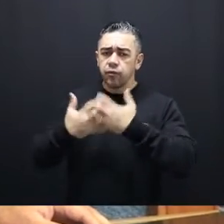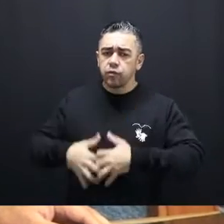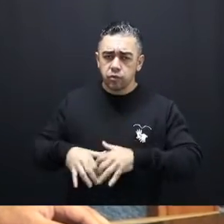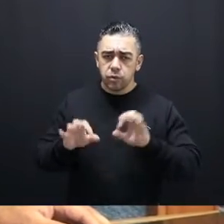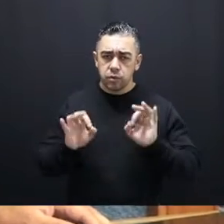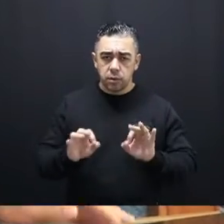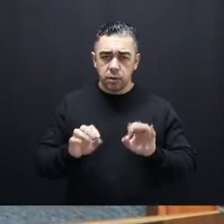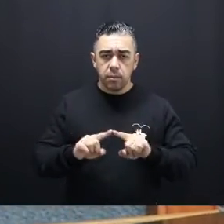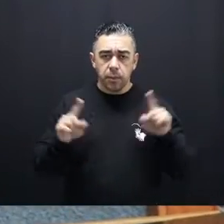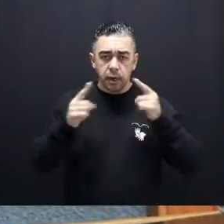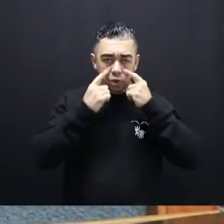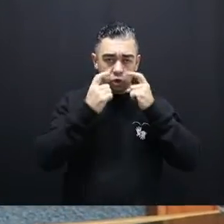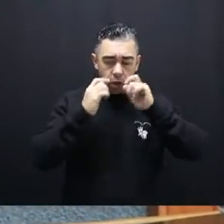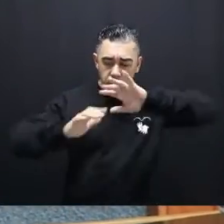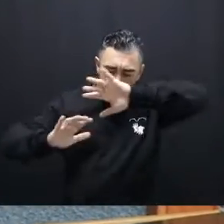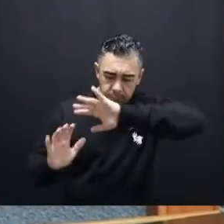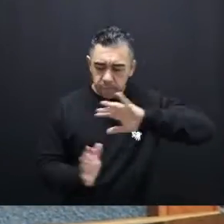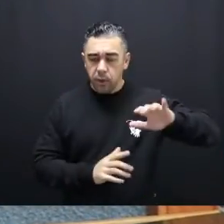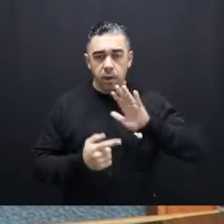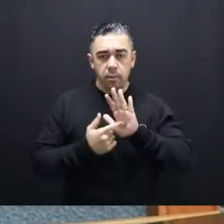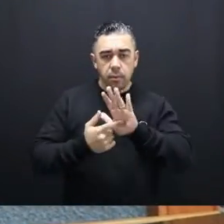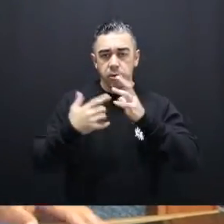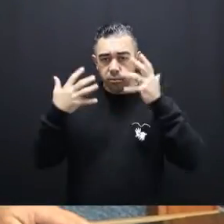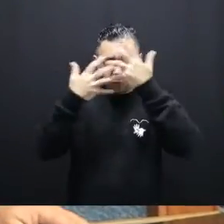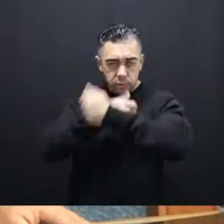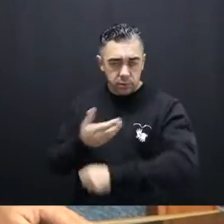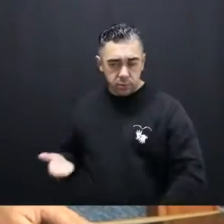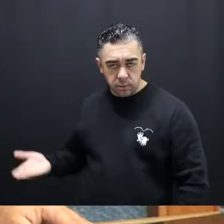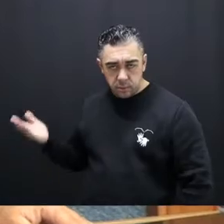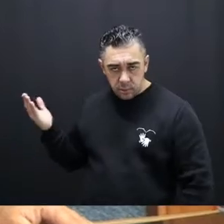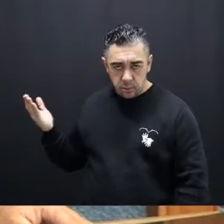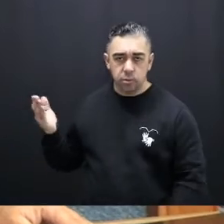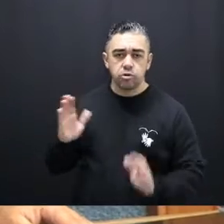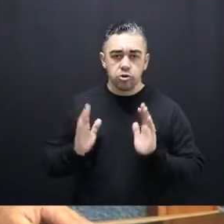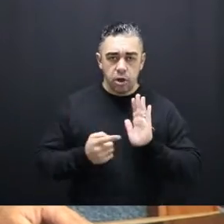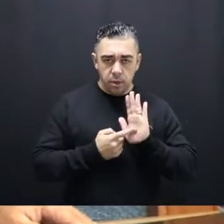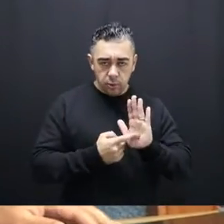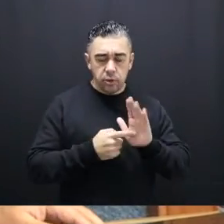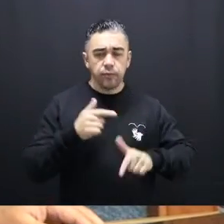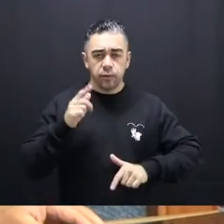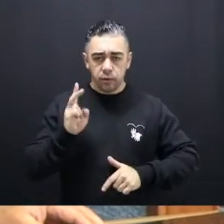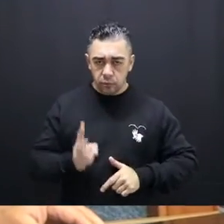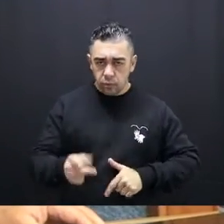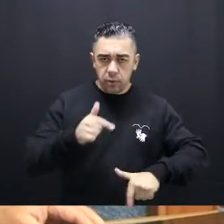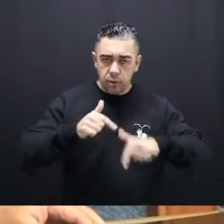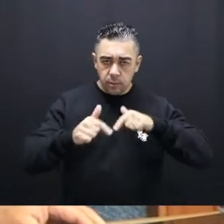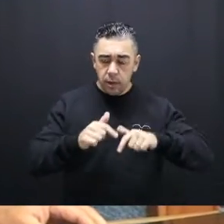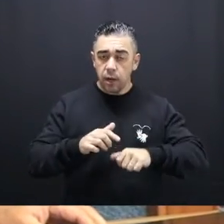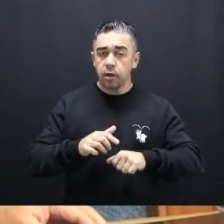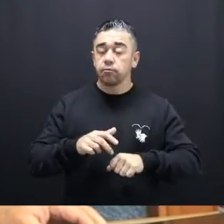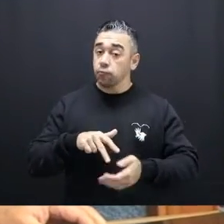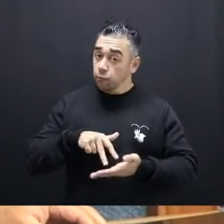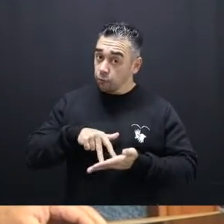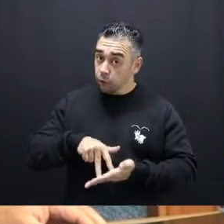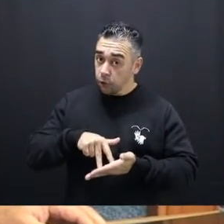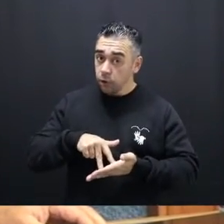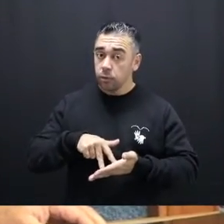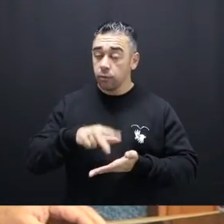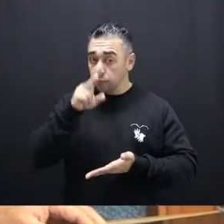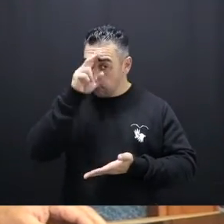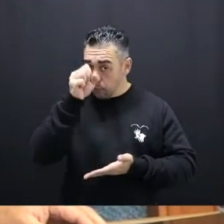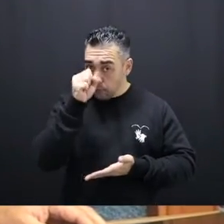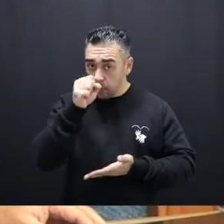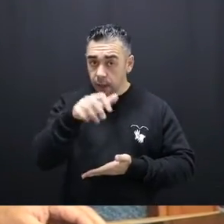mais furadeira parte mostra coisa mostrando as coisas boas aí e vamos continuar trabalhando firmes e fortes tanto na área urbana